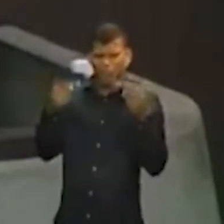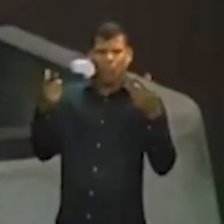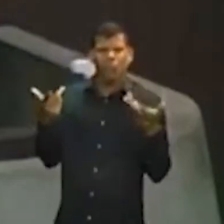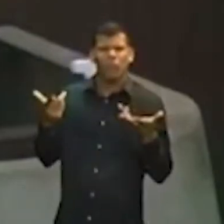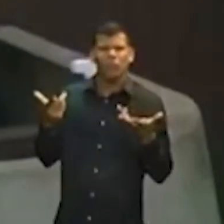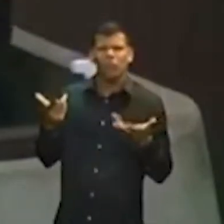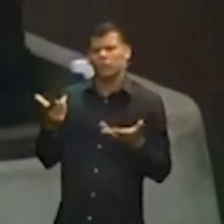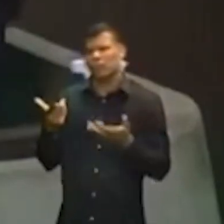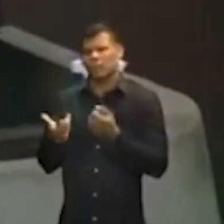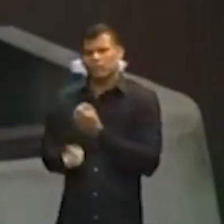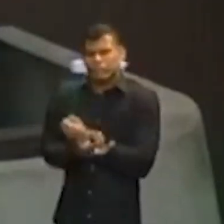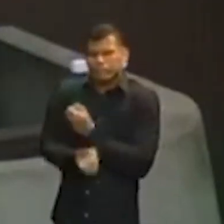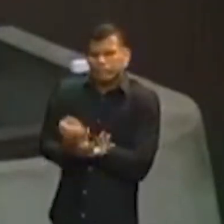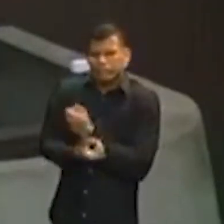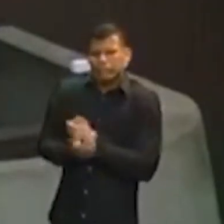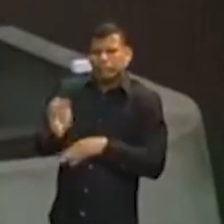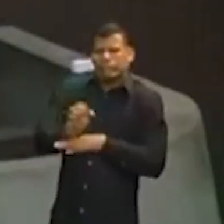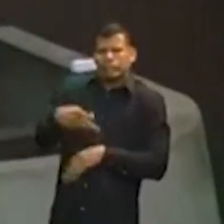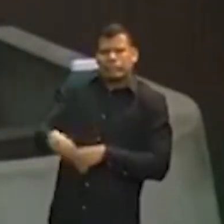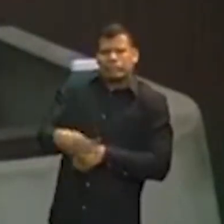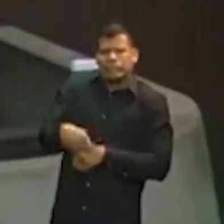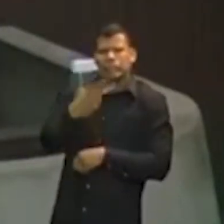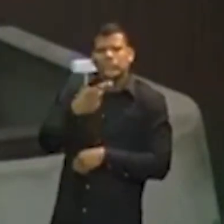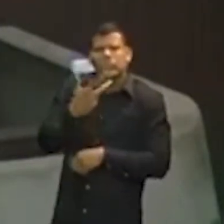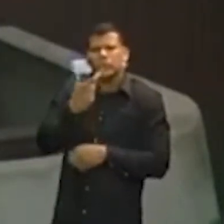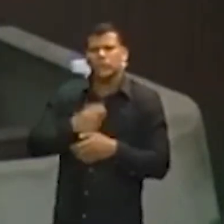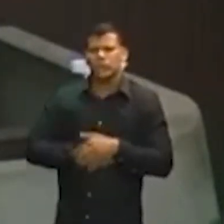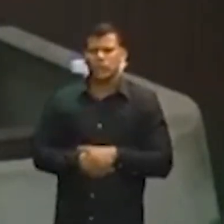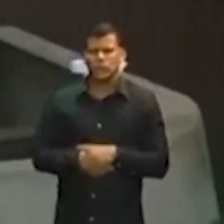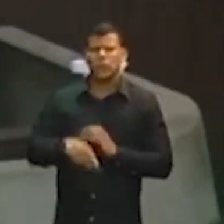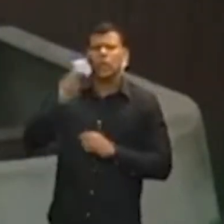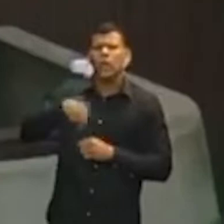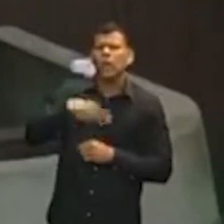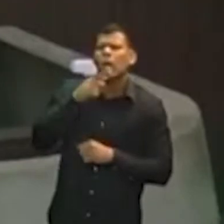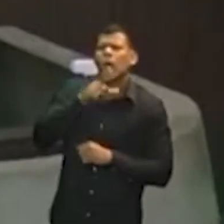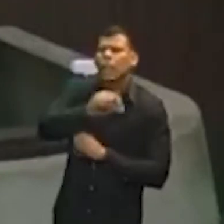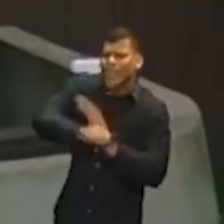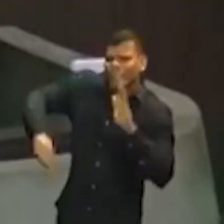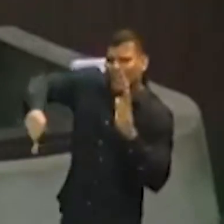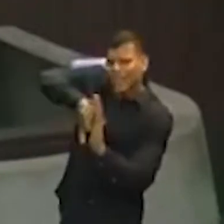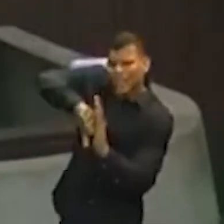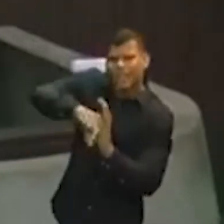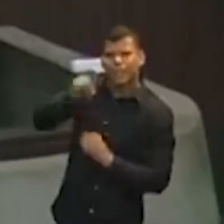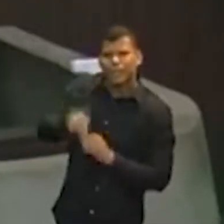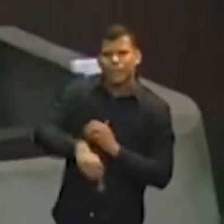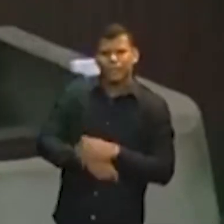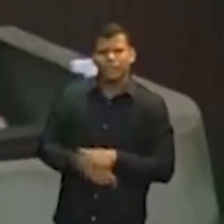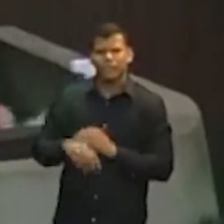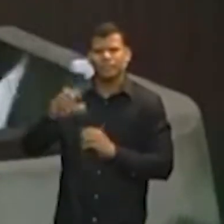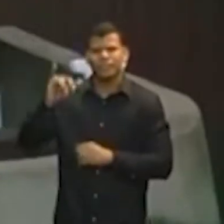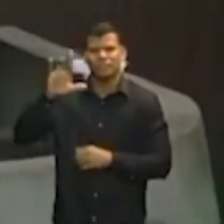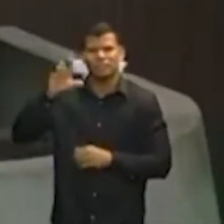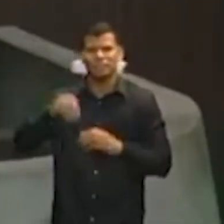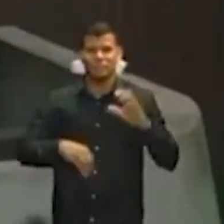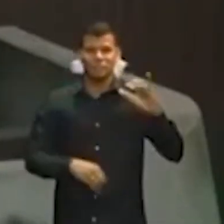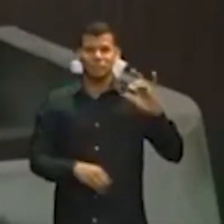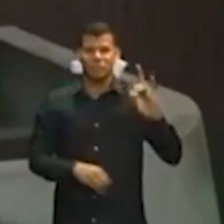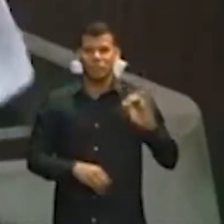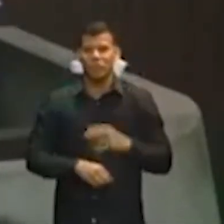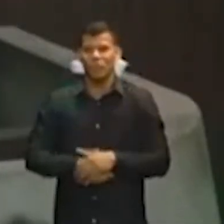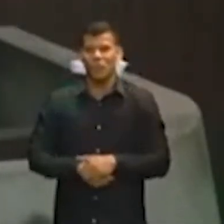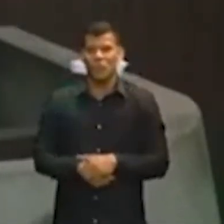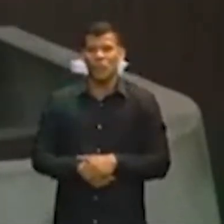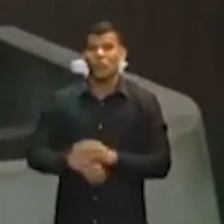roubalheira que eles fazem no estado do Ceará? São reincidentes, são criminosos reincidentes. Ciro e Cid são reincidentes, está